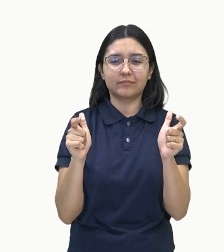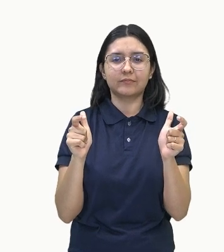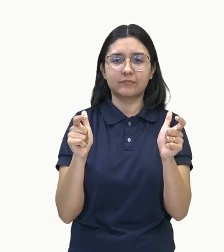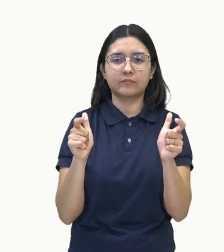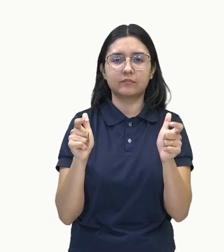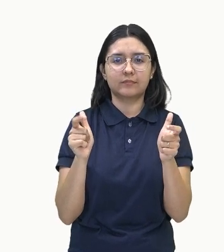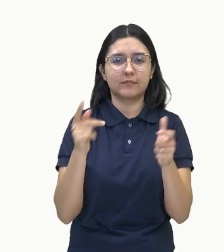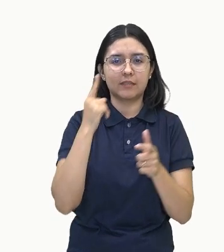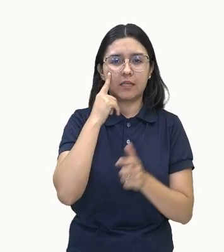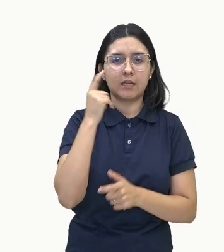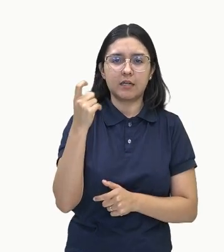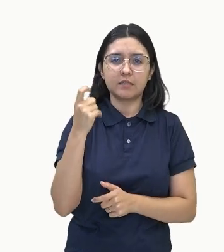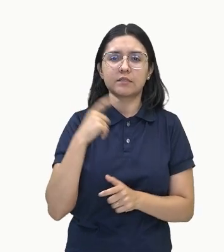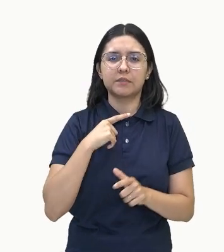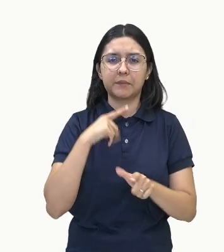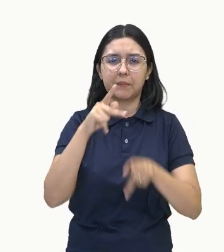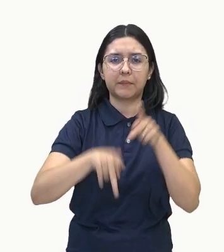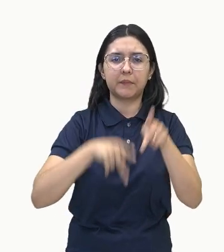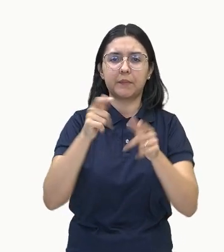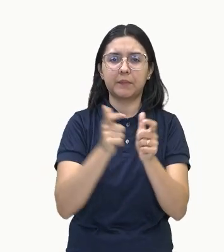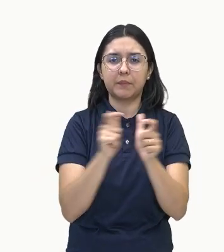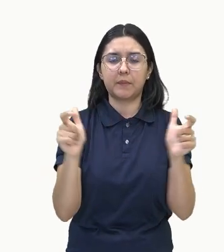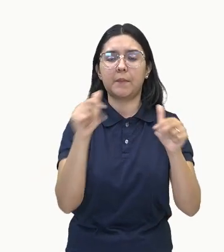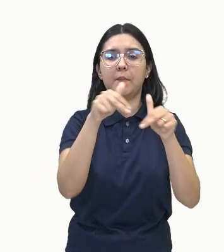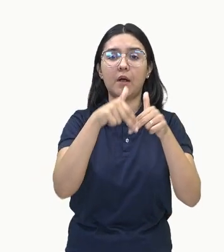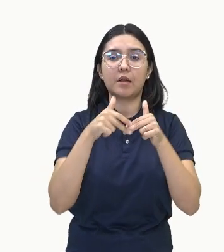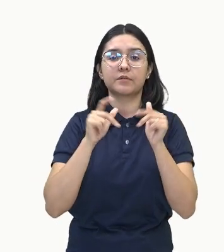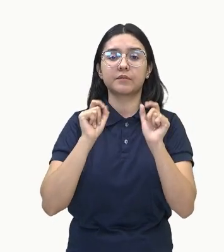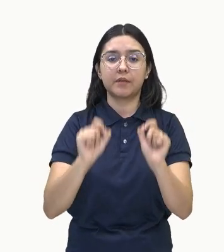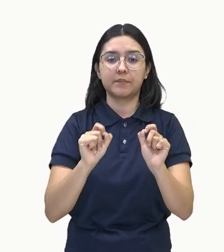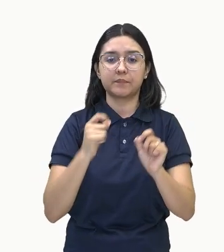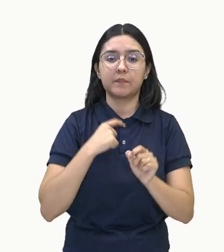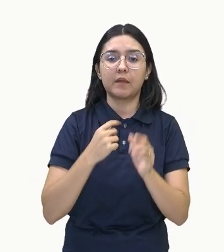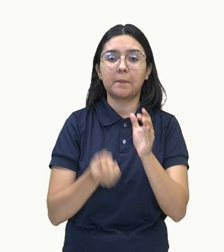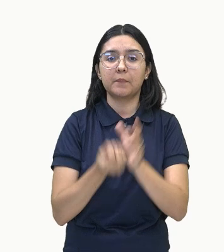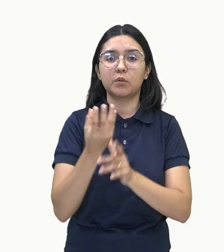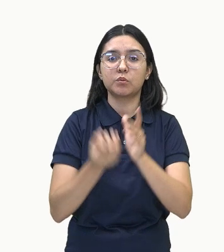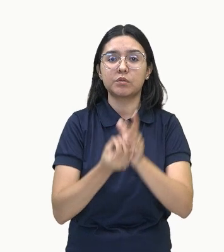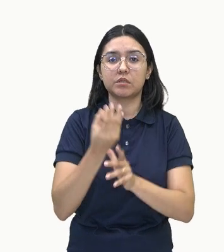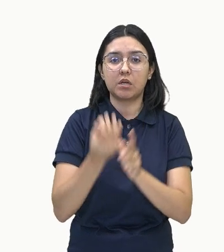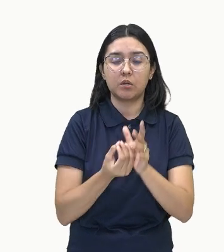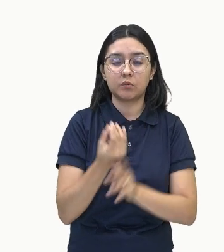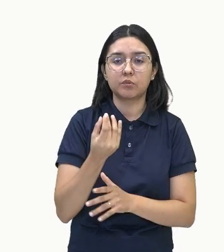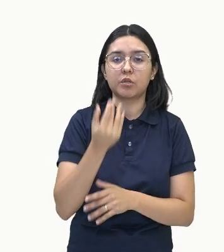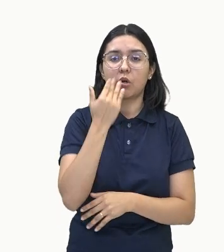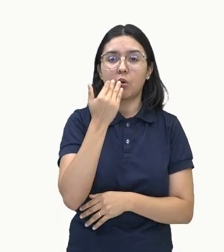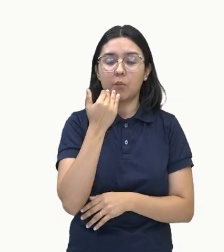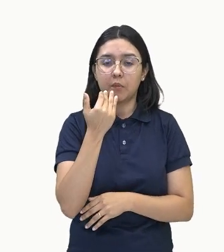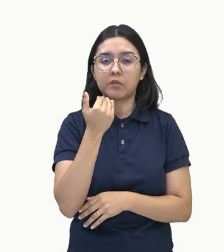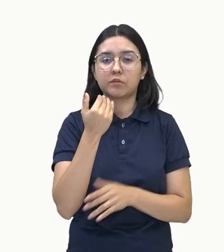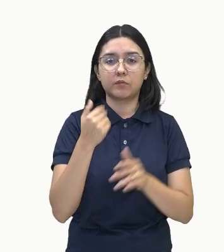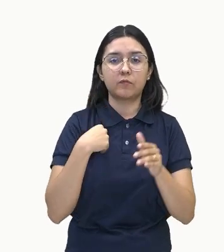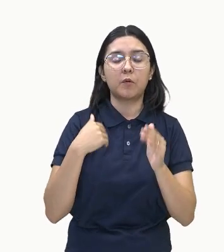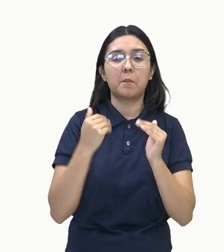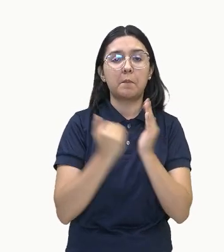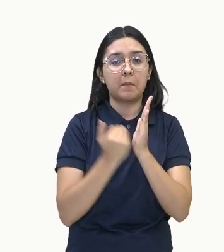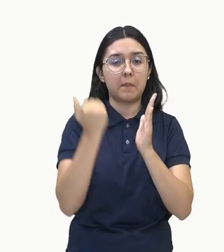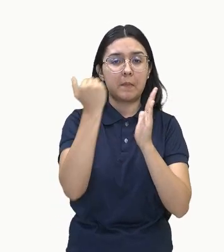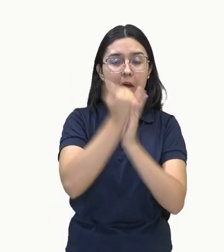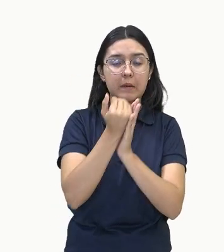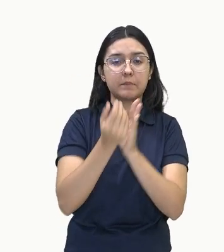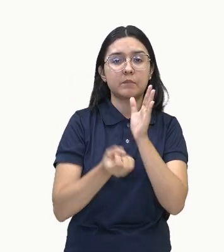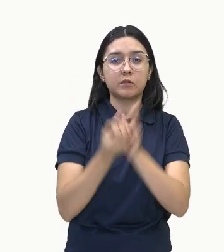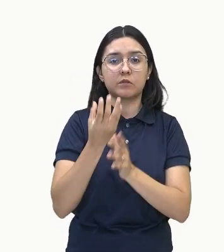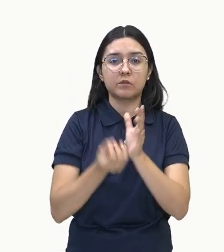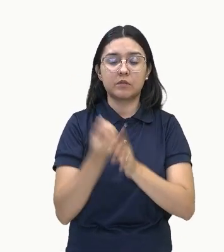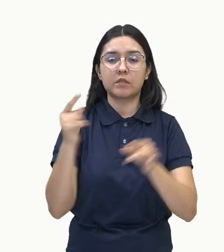interessante. Esse aumento populacional foi decorrente basicamente do aumento da produção de alimentos, começou-se a produzir mais alimentos e